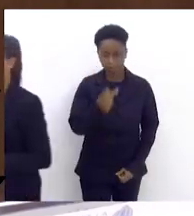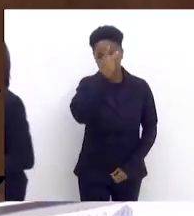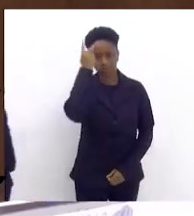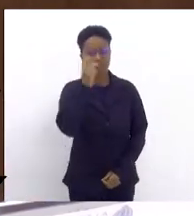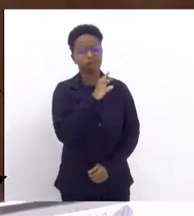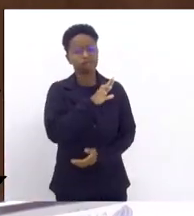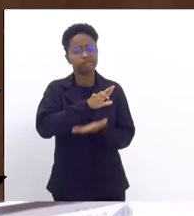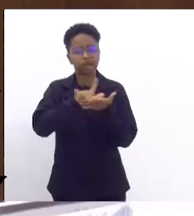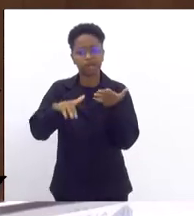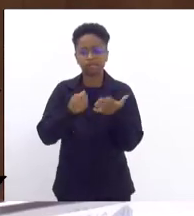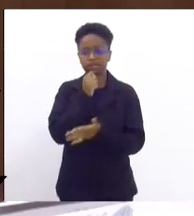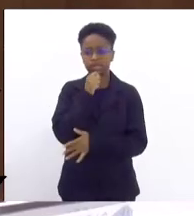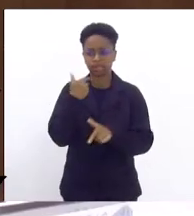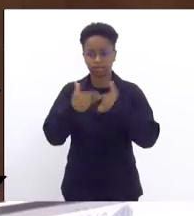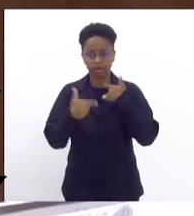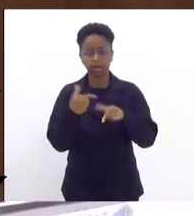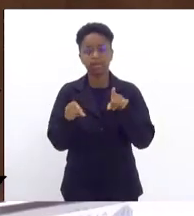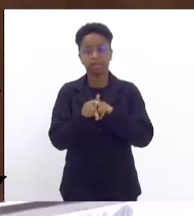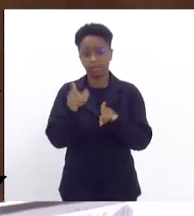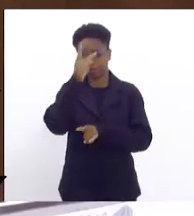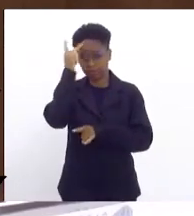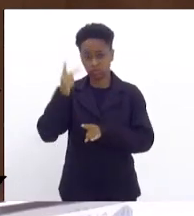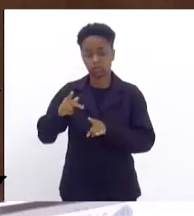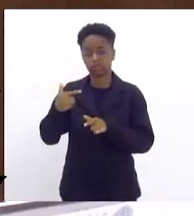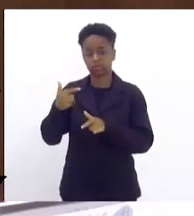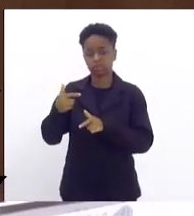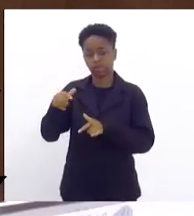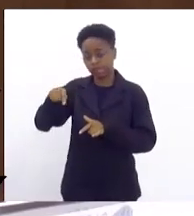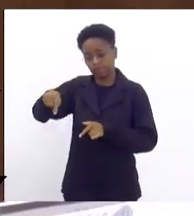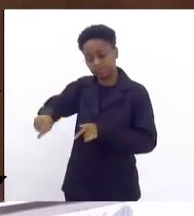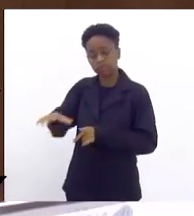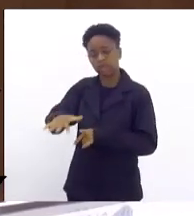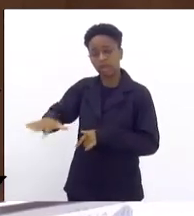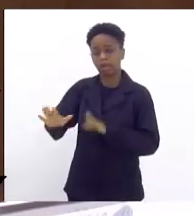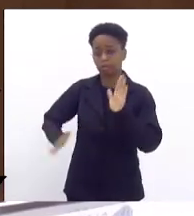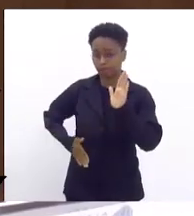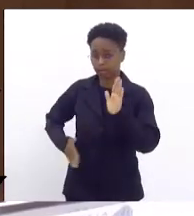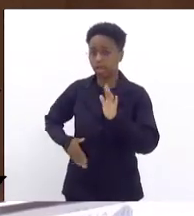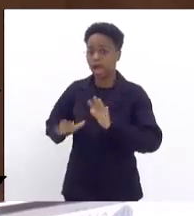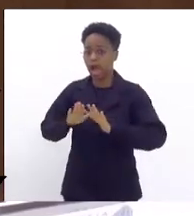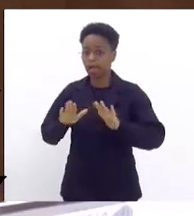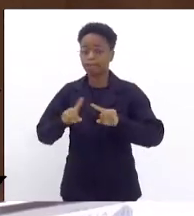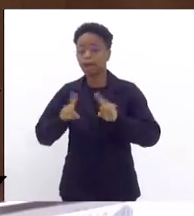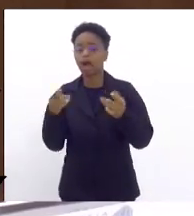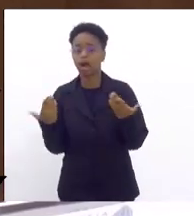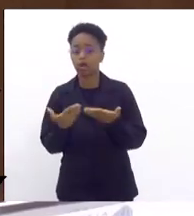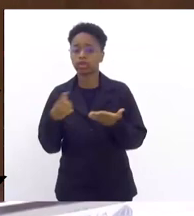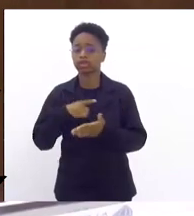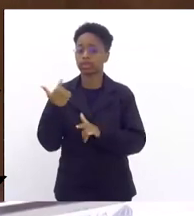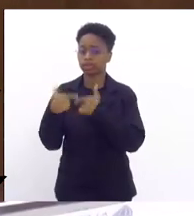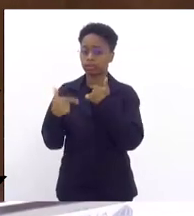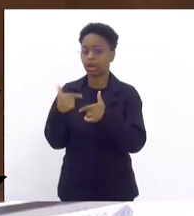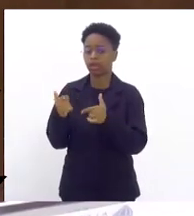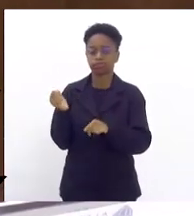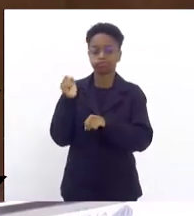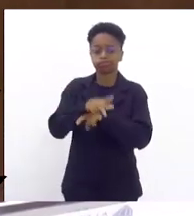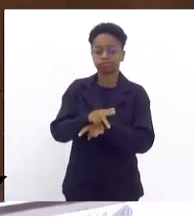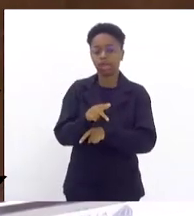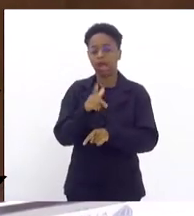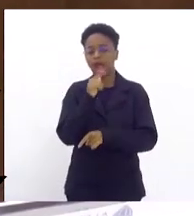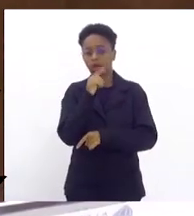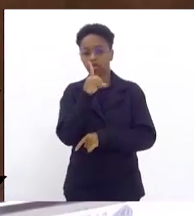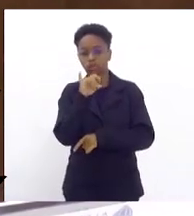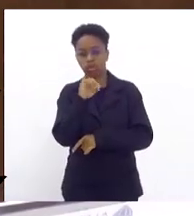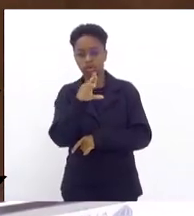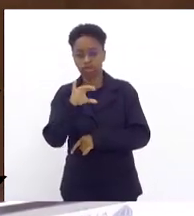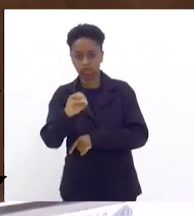e inclusive pessoas no tráfico, que hoje estão empregadas na Água do Rio e muito feliz. Eu tenho